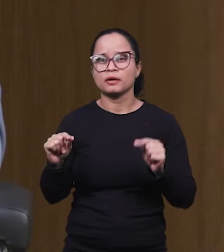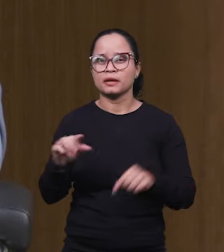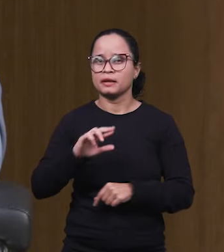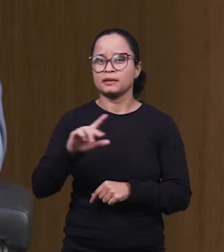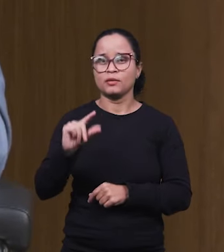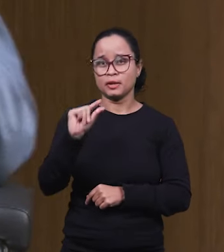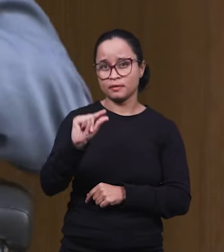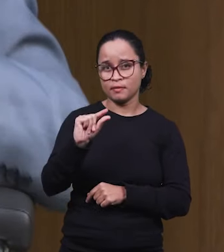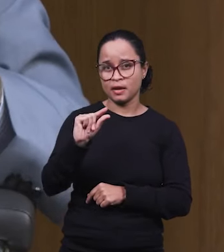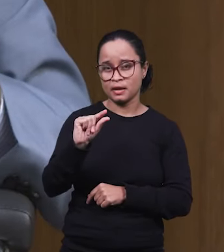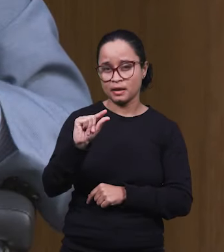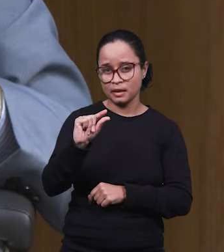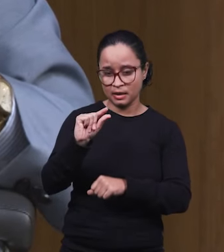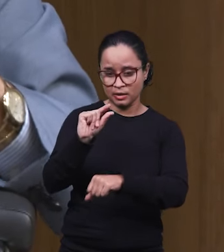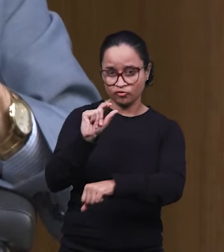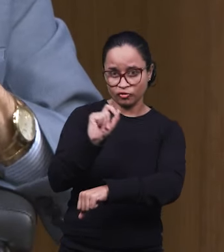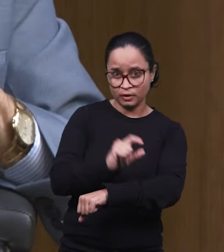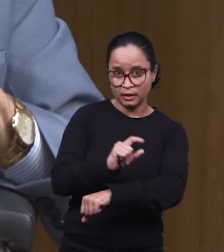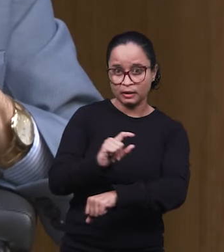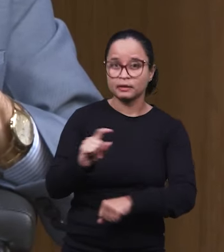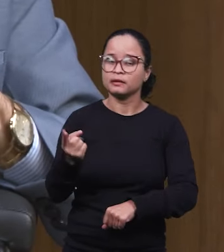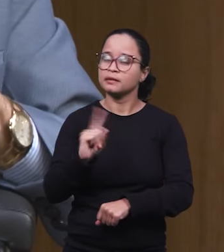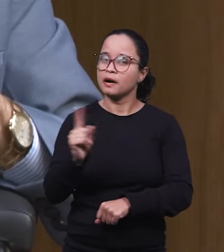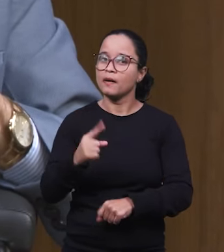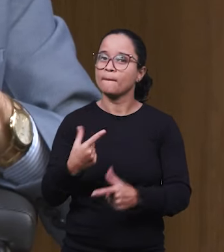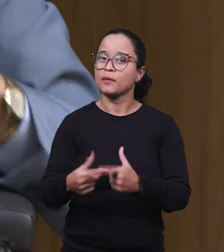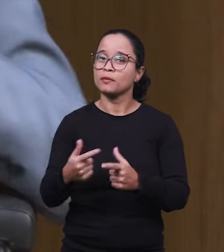semente. O problema estava no campo.